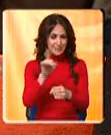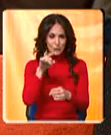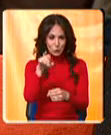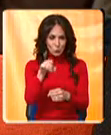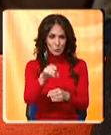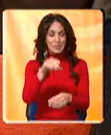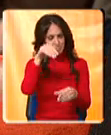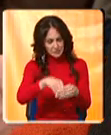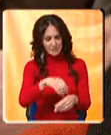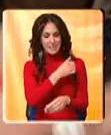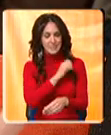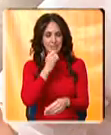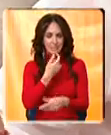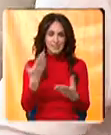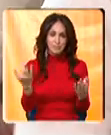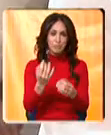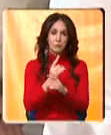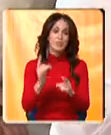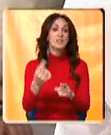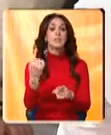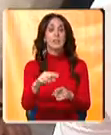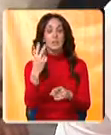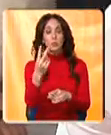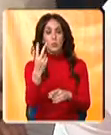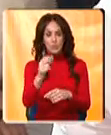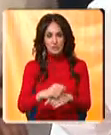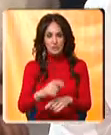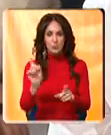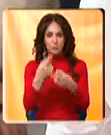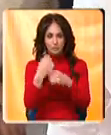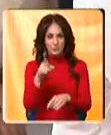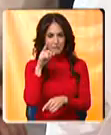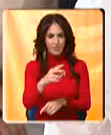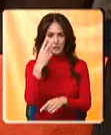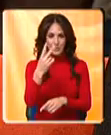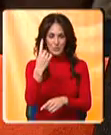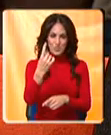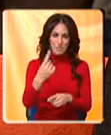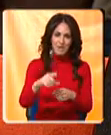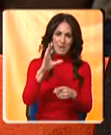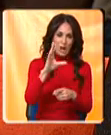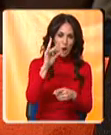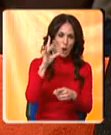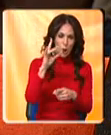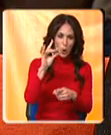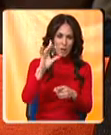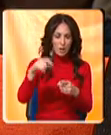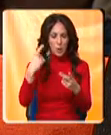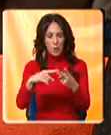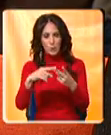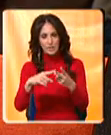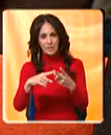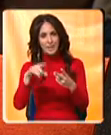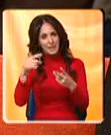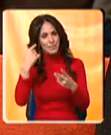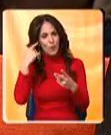Fanny esteve dentro da casa a ponto de ter duas canções para si. Uma é o Cola Cola Terceira. E a outra Terceira